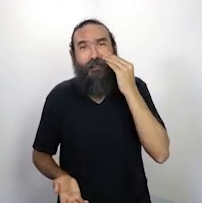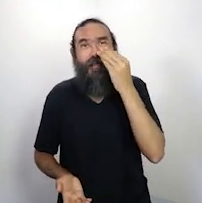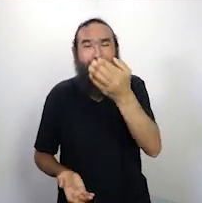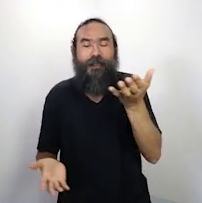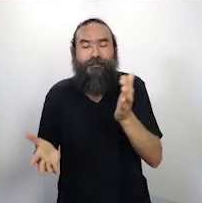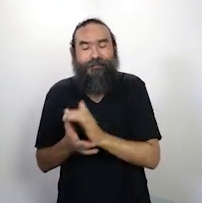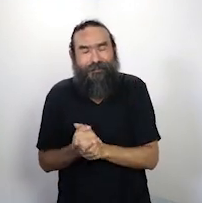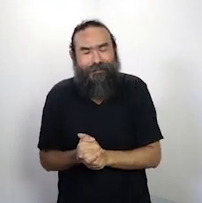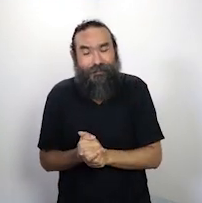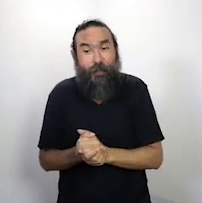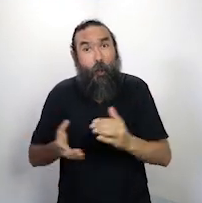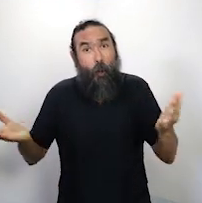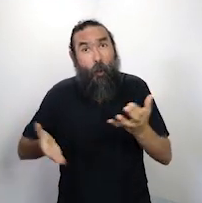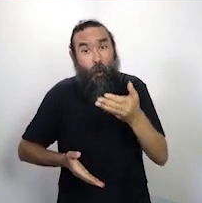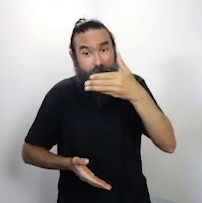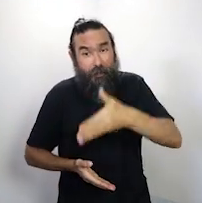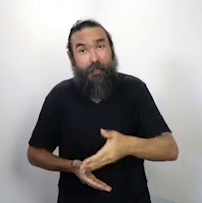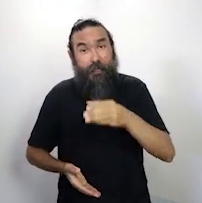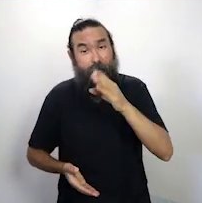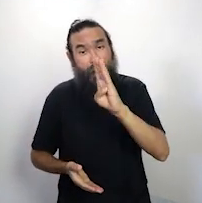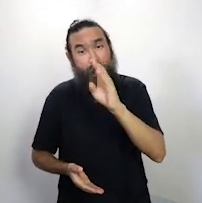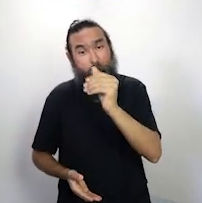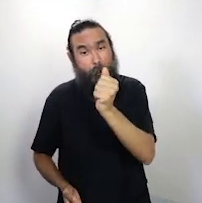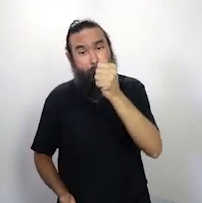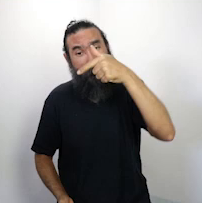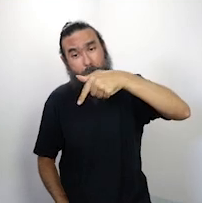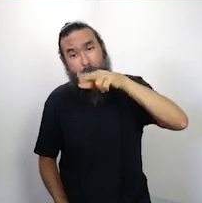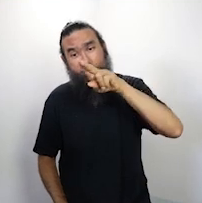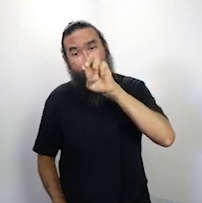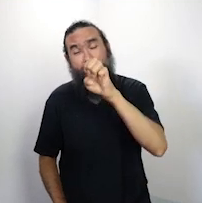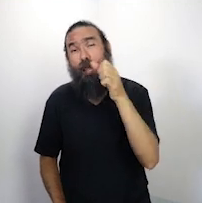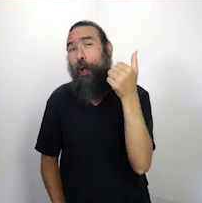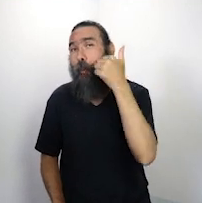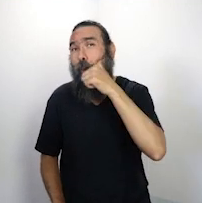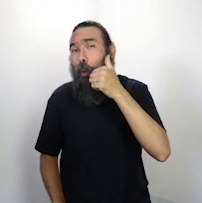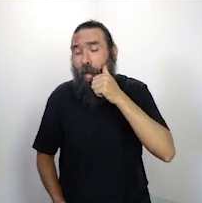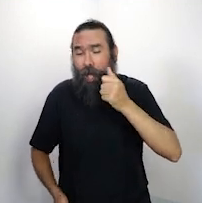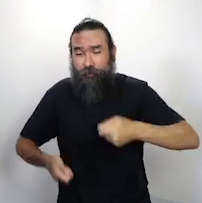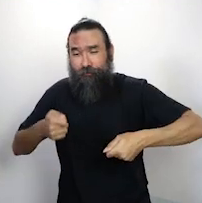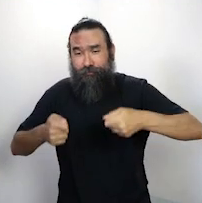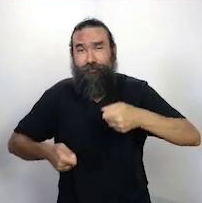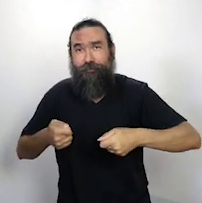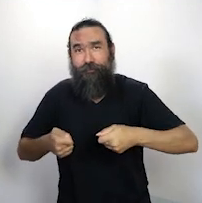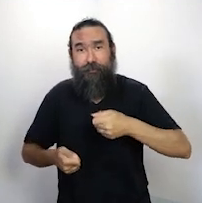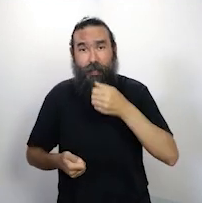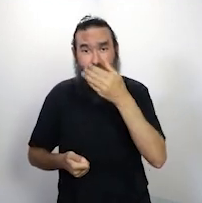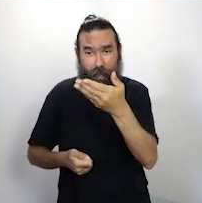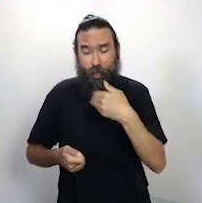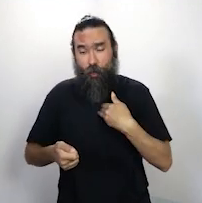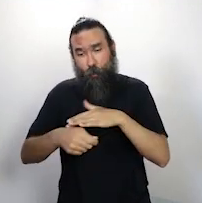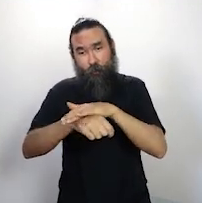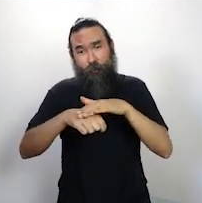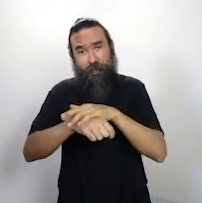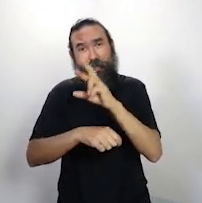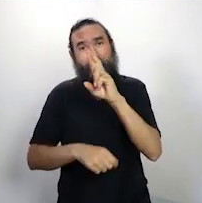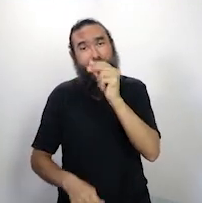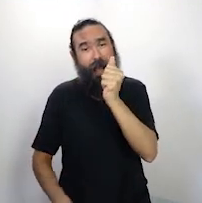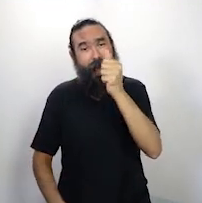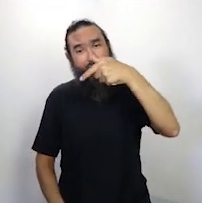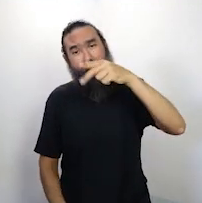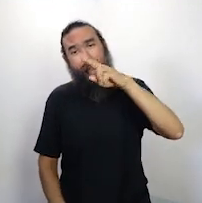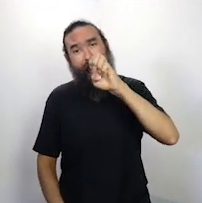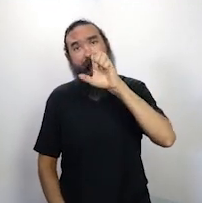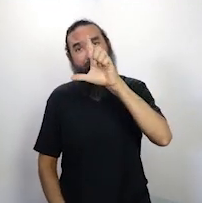hoje agora com o Baque Mulher. Eu vou falar um pouco com a Raquel sobre tudo que a gente entende. Oi, Raquel. Boa